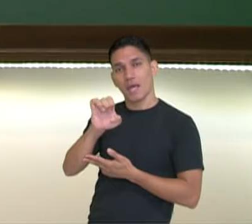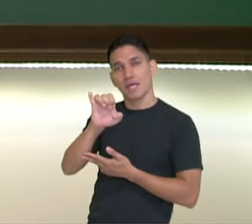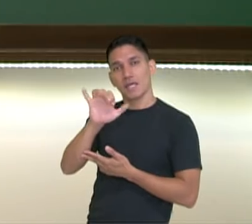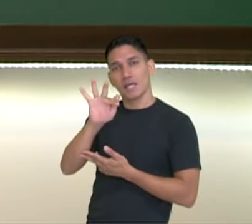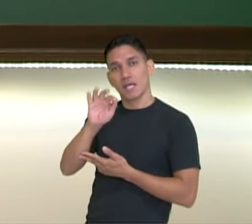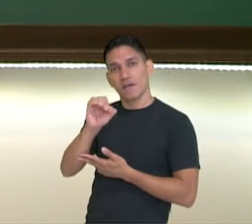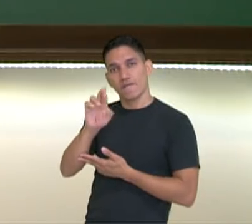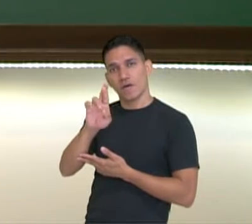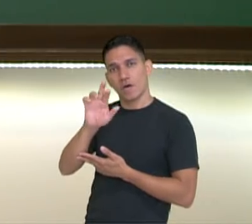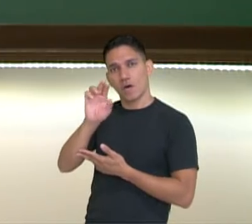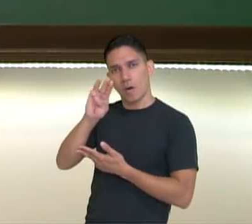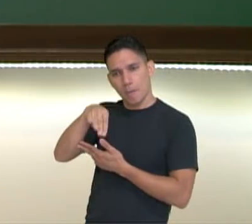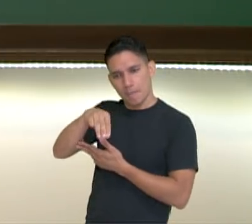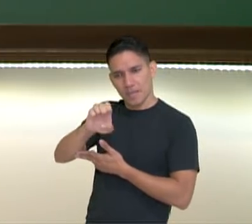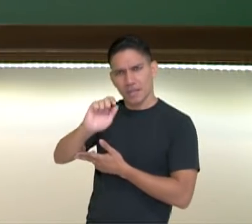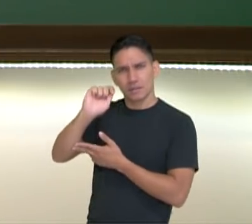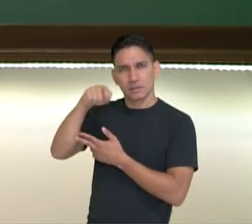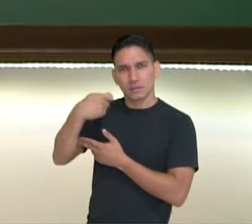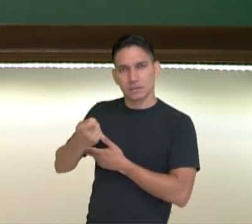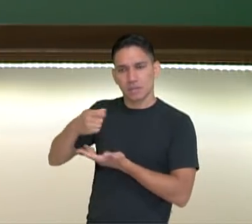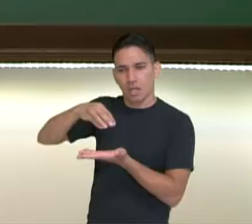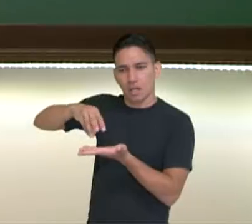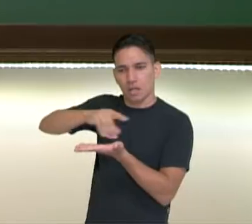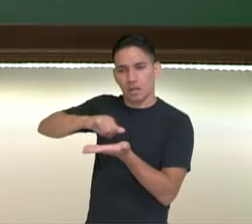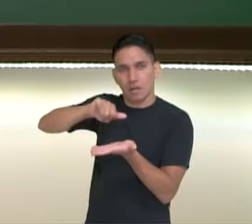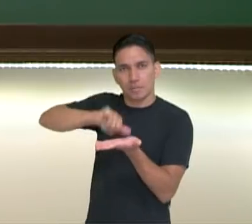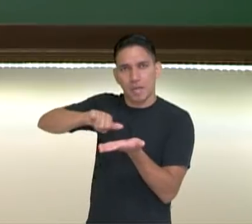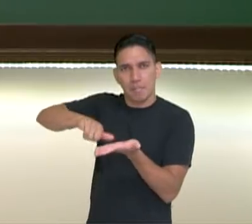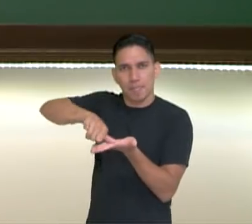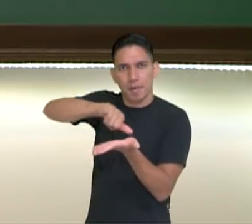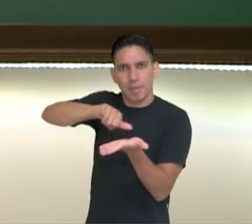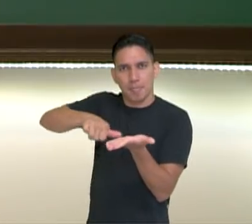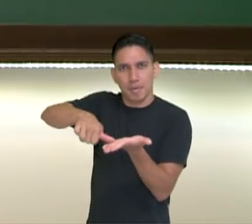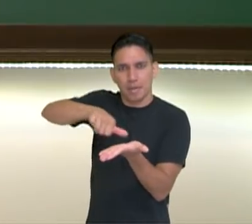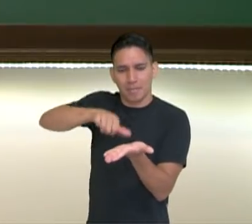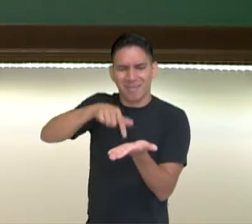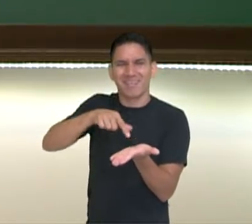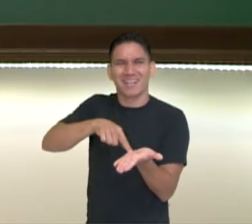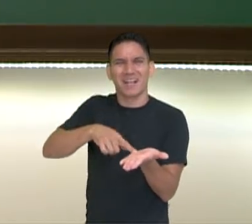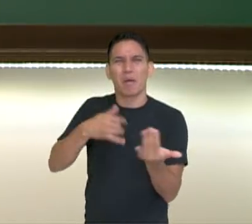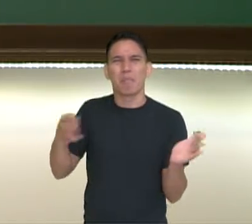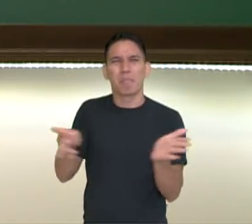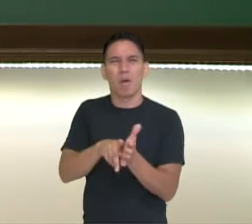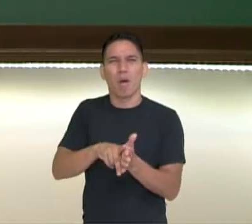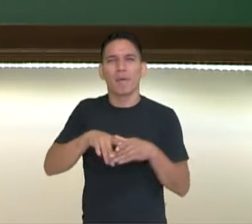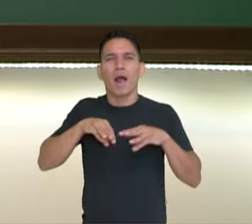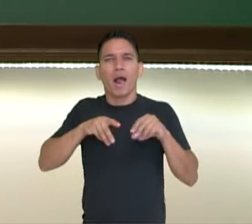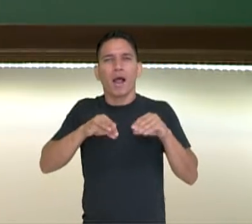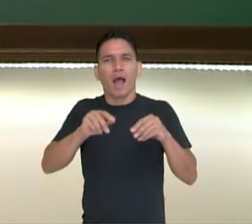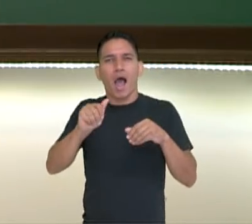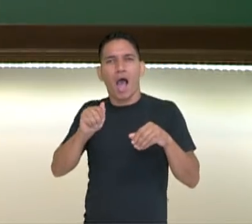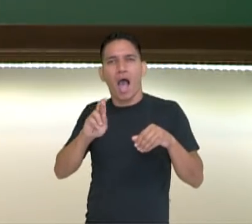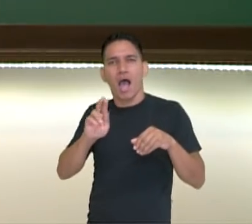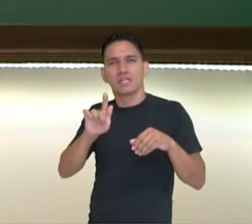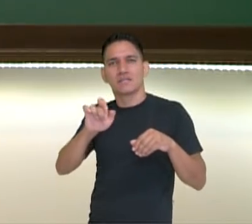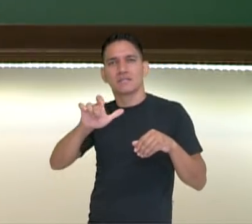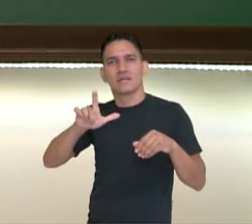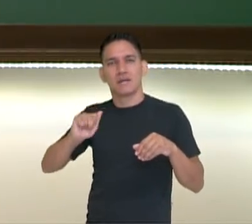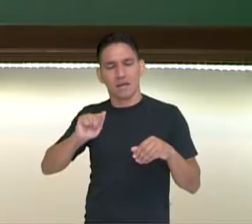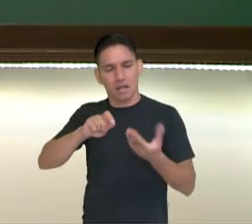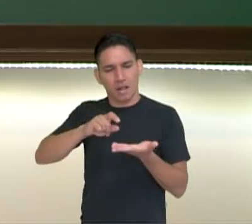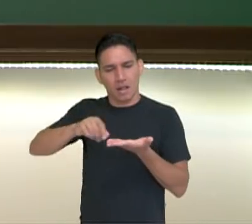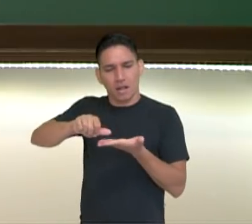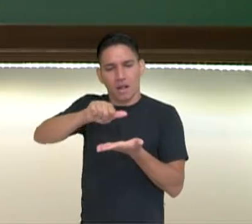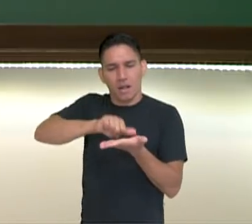cuneiforme. Tá? Os sumérios escreviam em tabinhas feitas de argila úmida. Eles pegavam aquela argila, e usavam uma